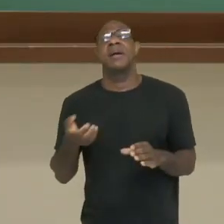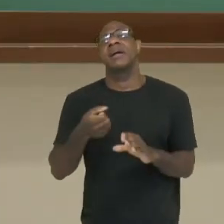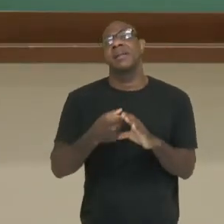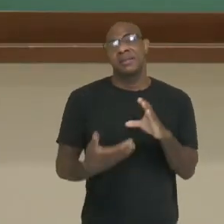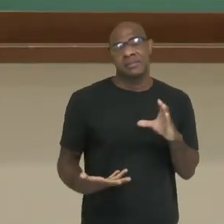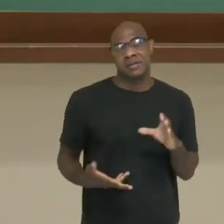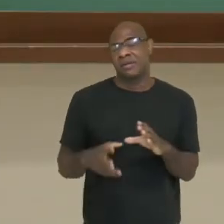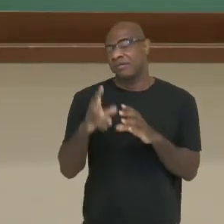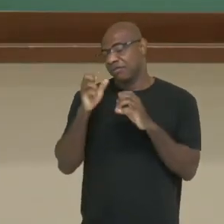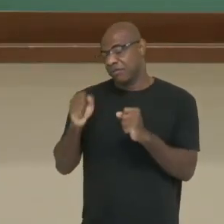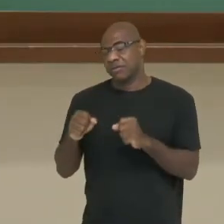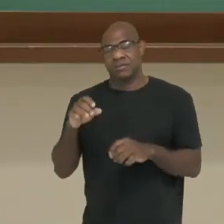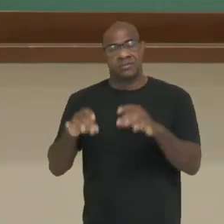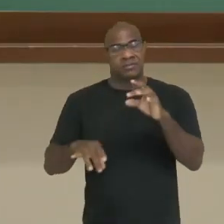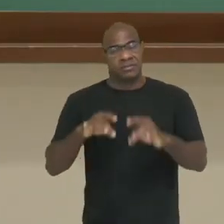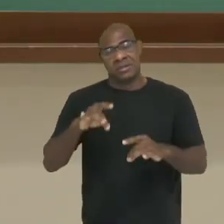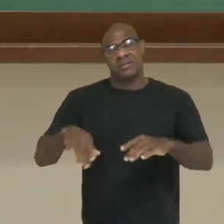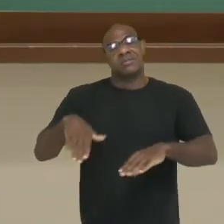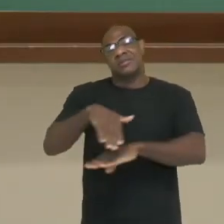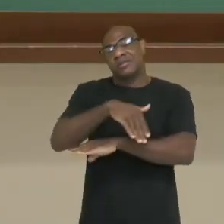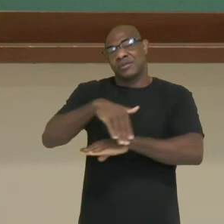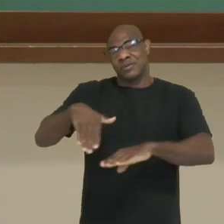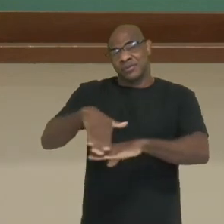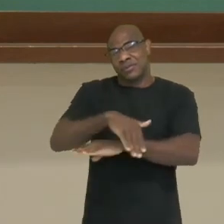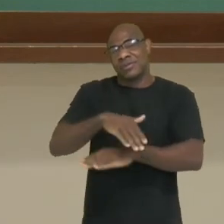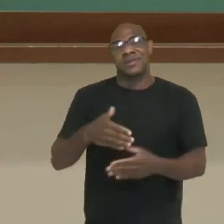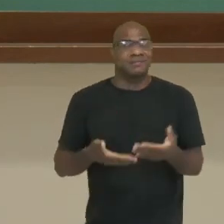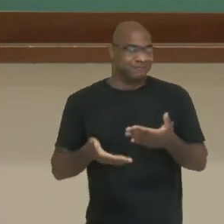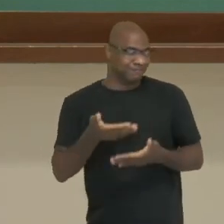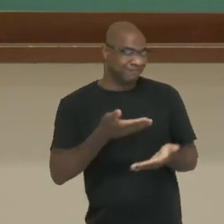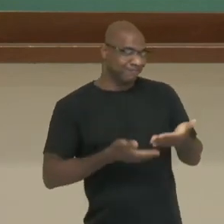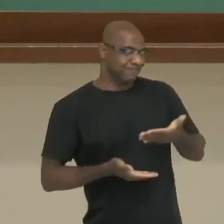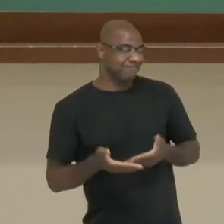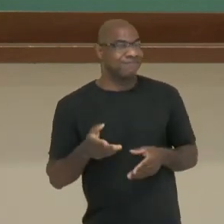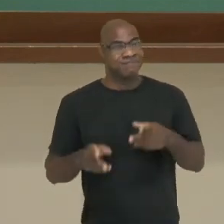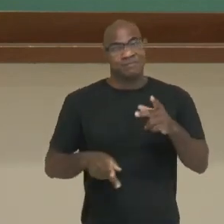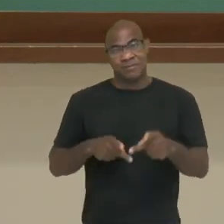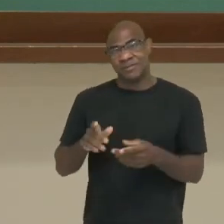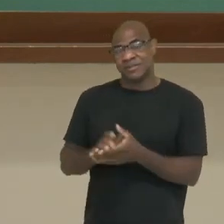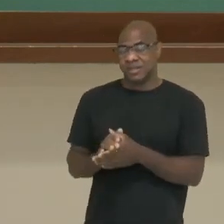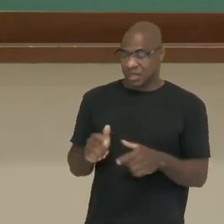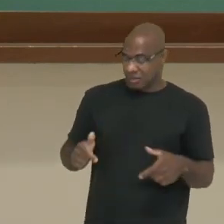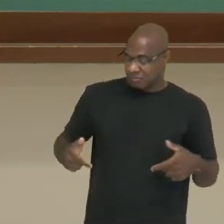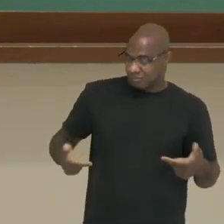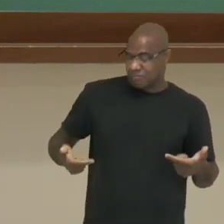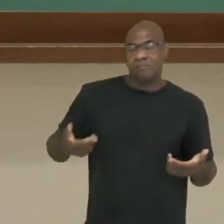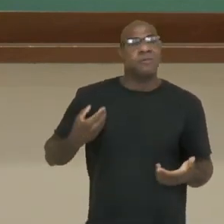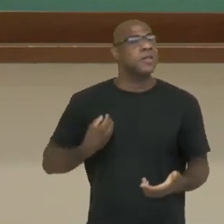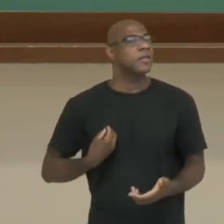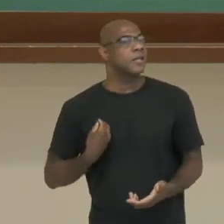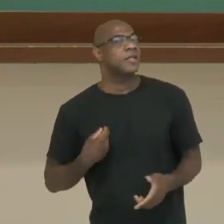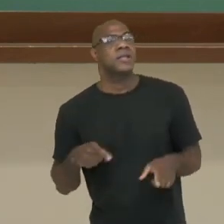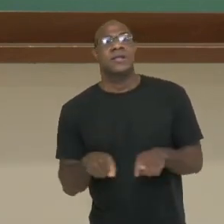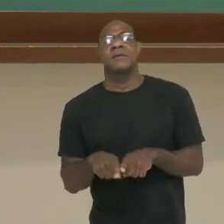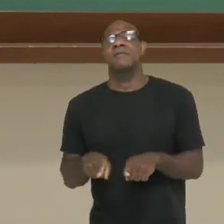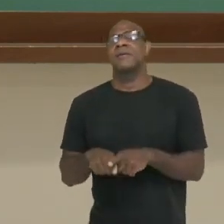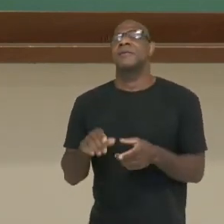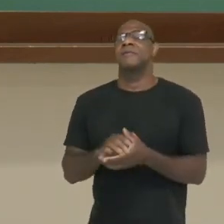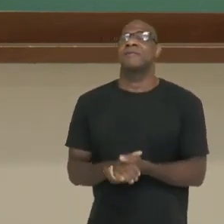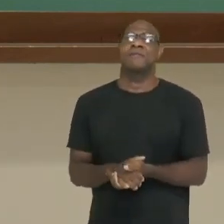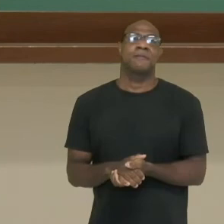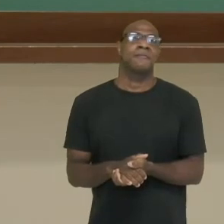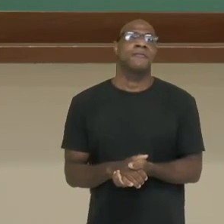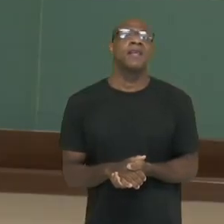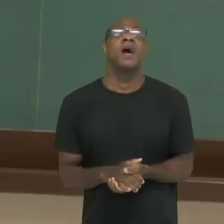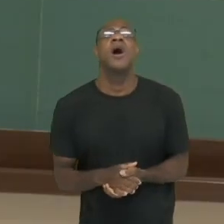bem forte do teatro de rua. Essa participação do público, né, de forma ativa, presente ali nos espetáculos teatral.